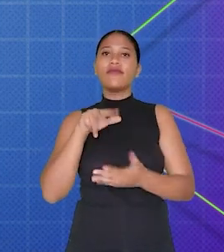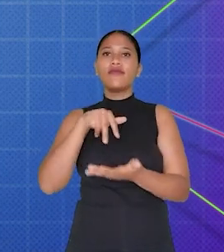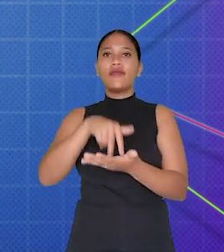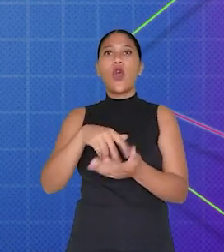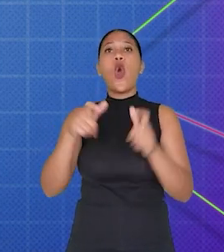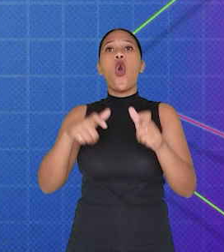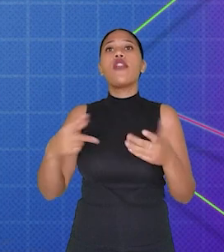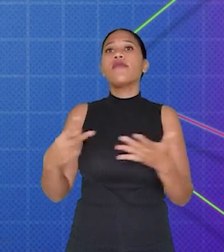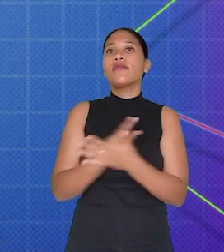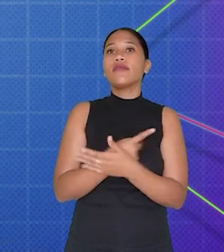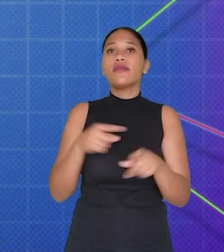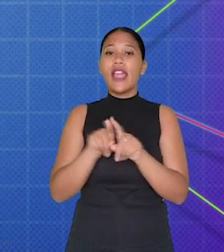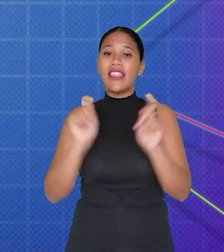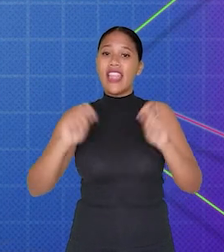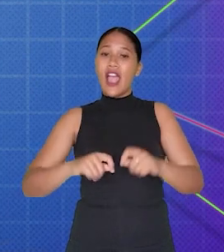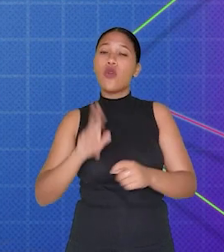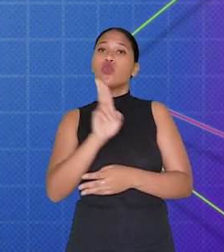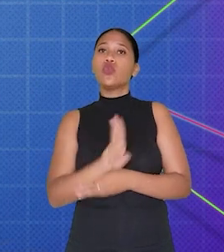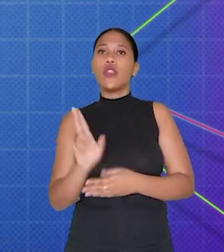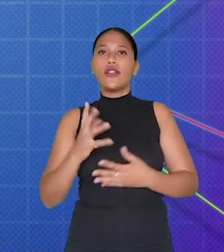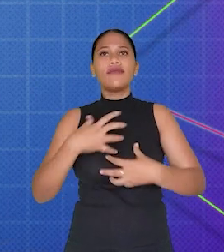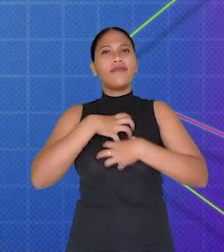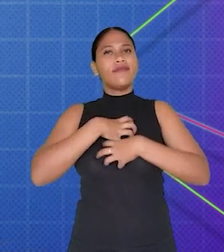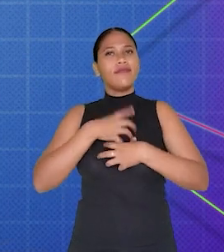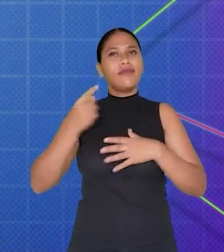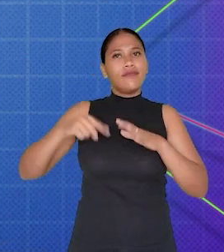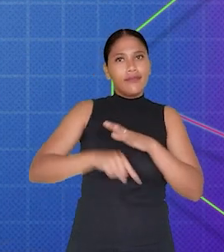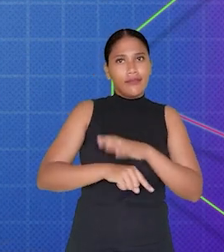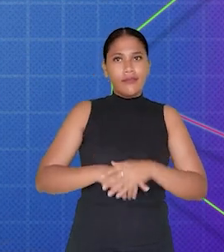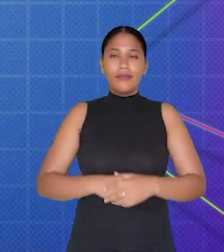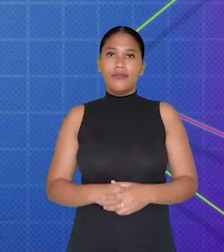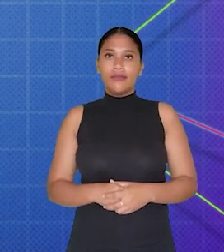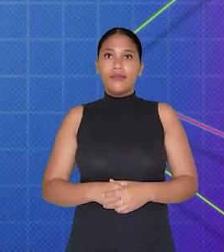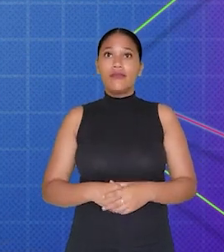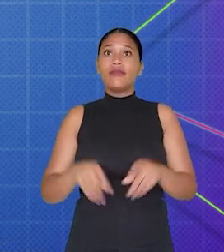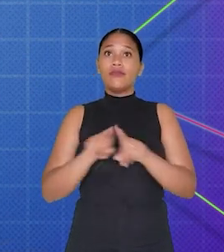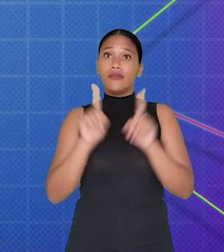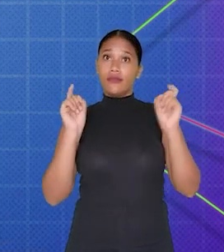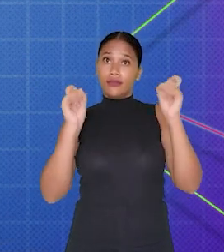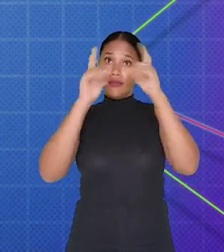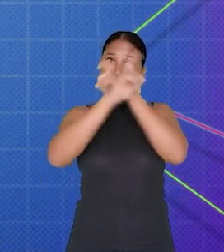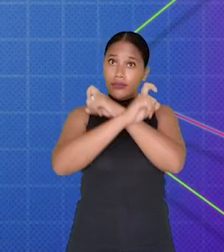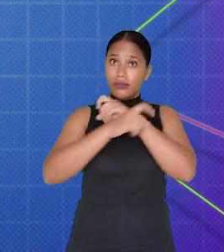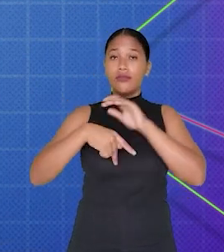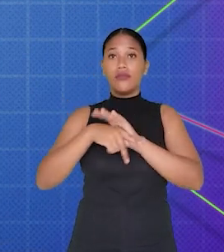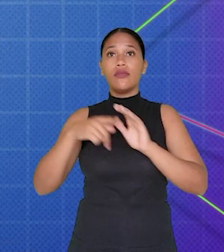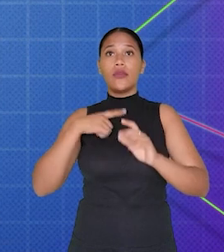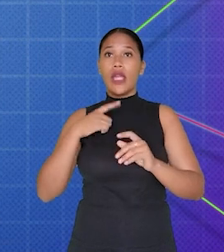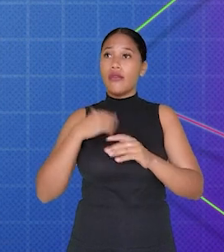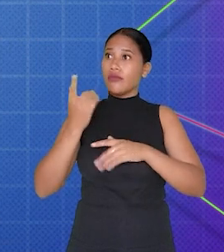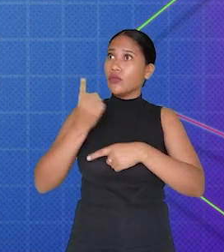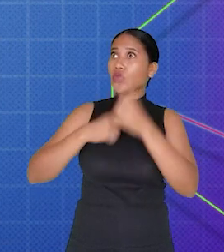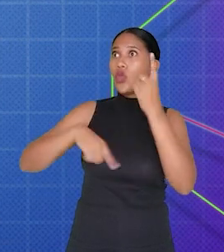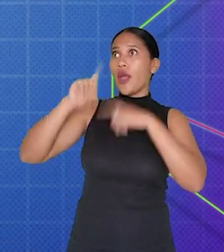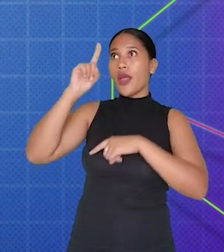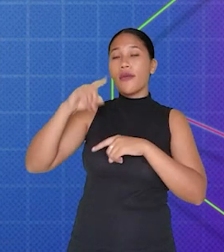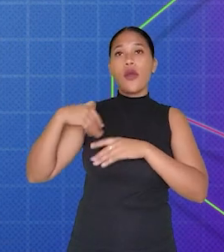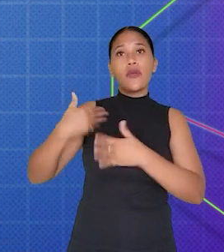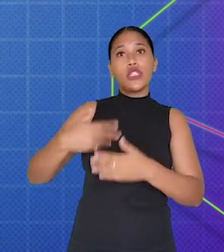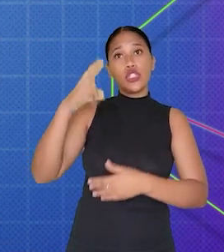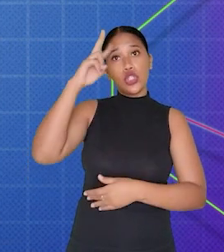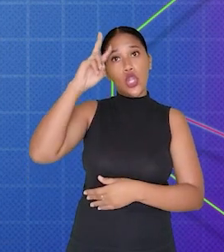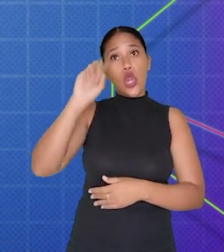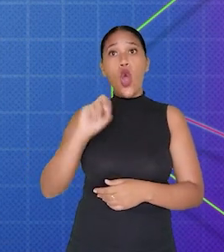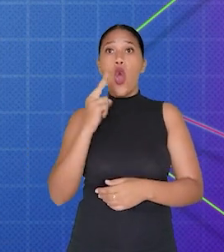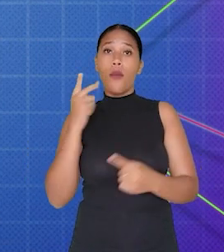são ambientes em que o jogo ocorre e podem ser usados para criar uma sensação de imersão no jogo. Os desafios são os obstáculos que o jogador deve superar para